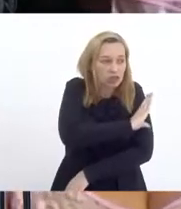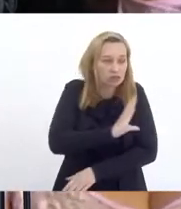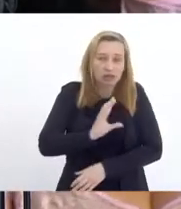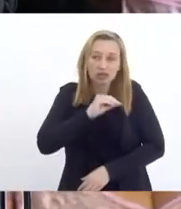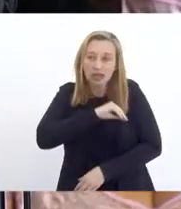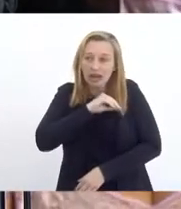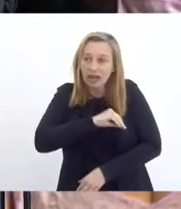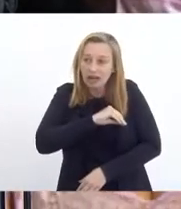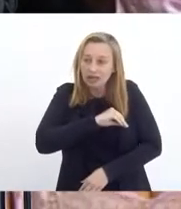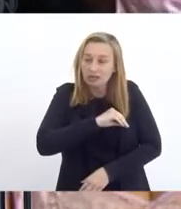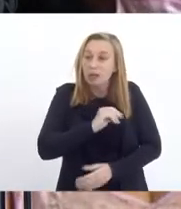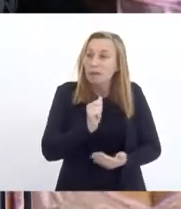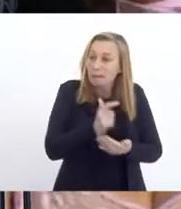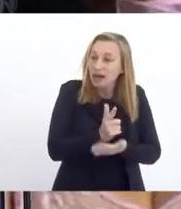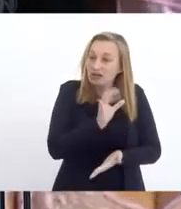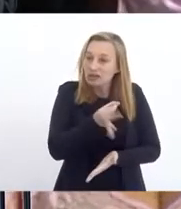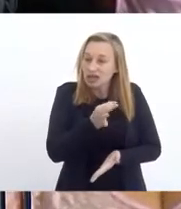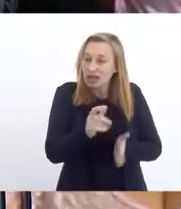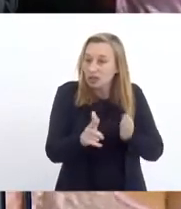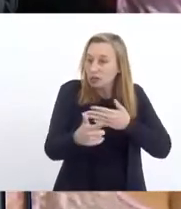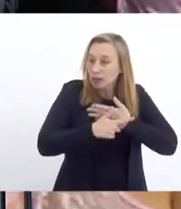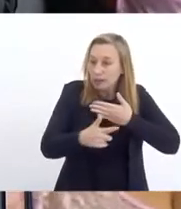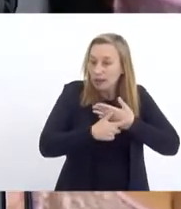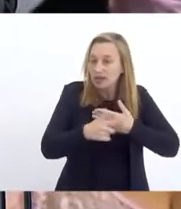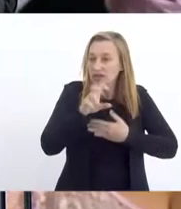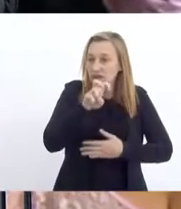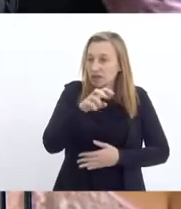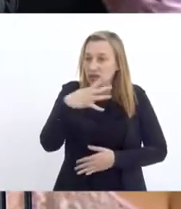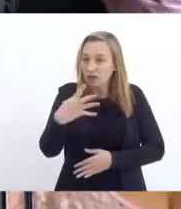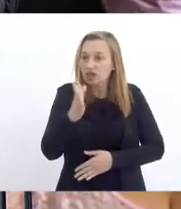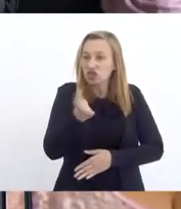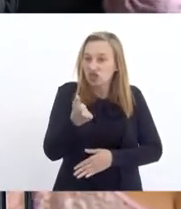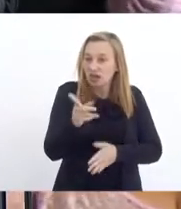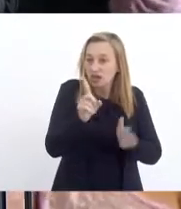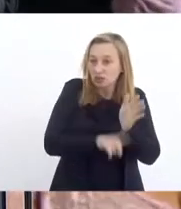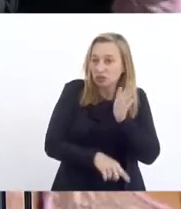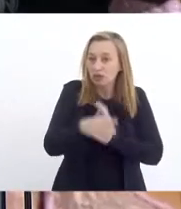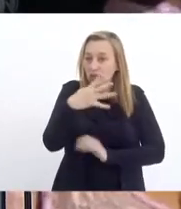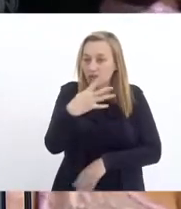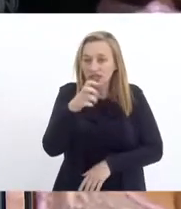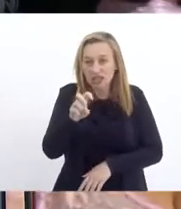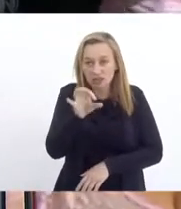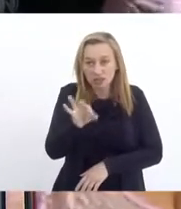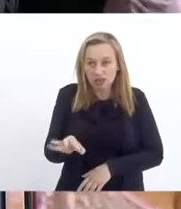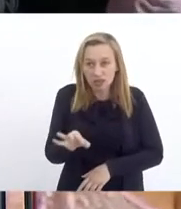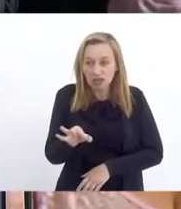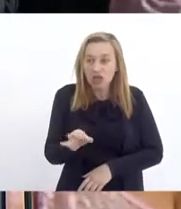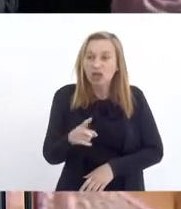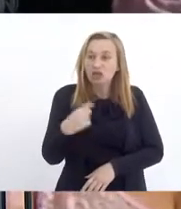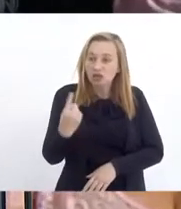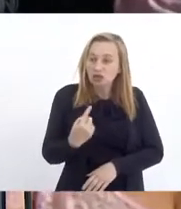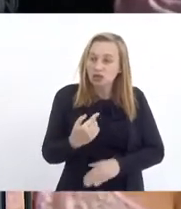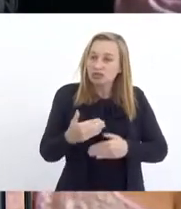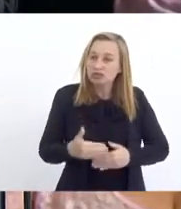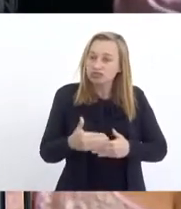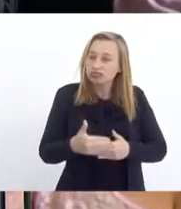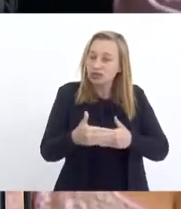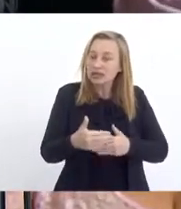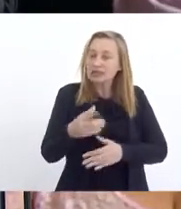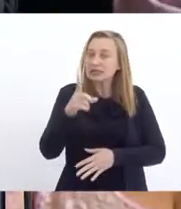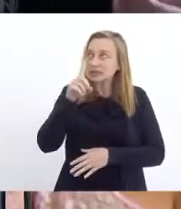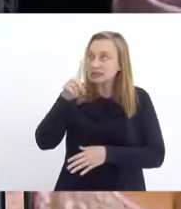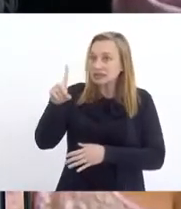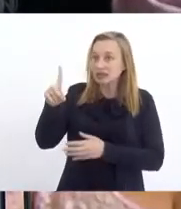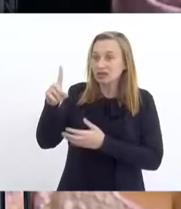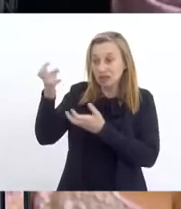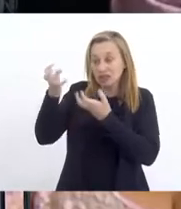em dia, a folha que era 54% já está em 45%, e a gente vai nos próximos anos, se Deus quiser,